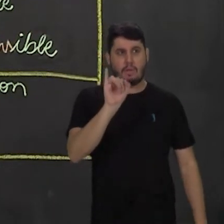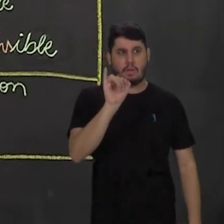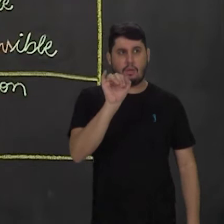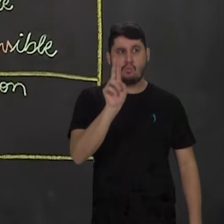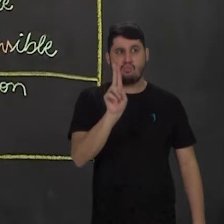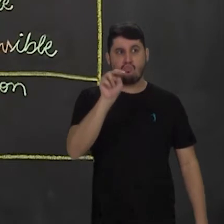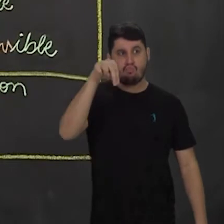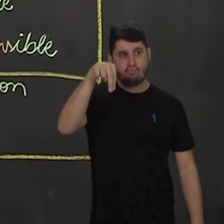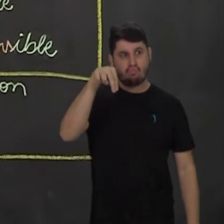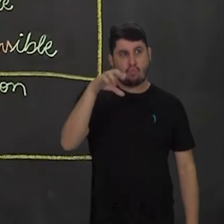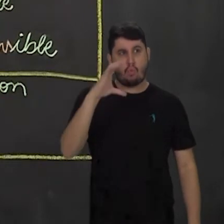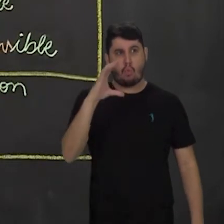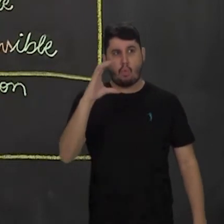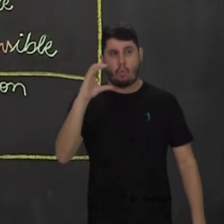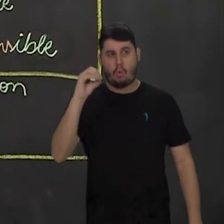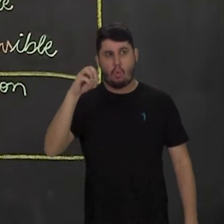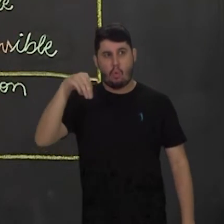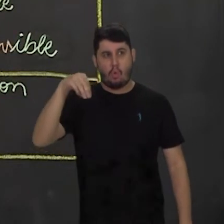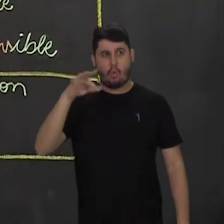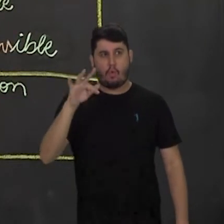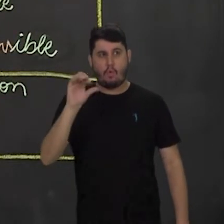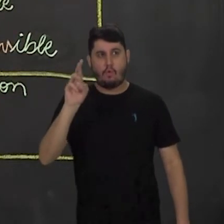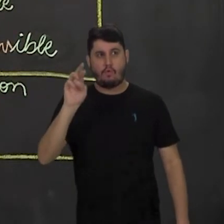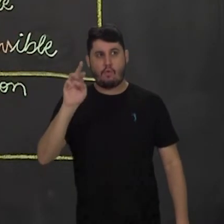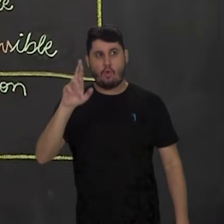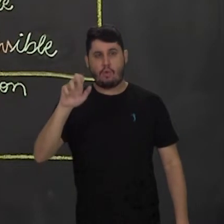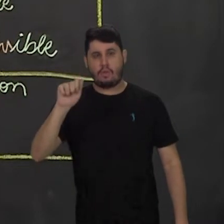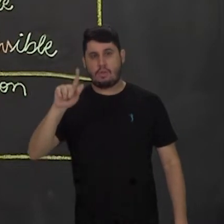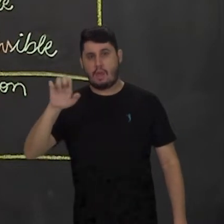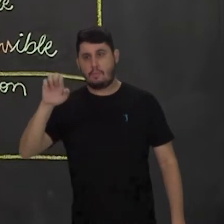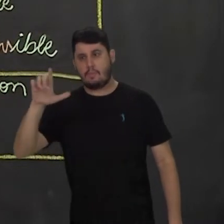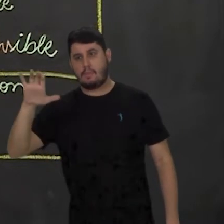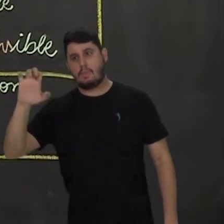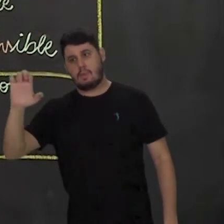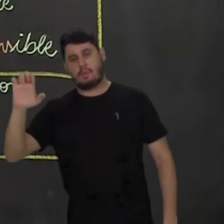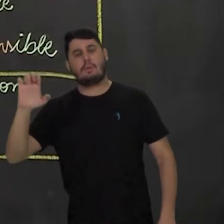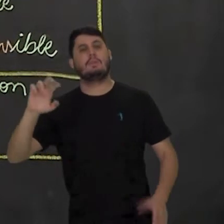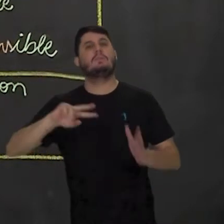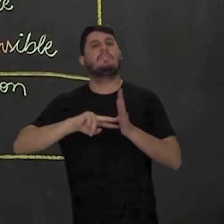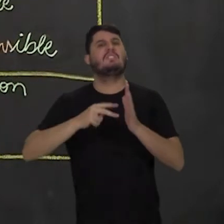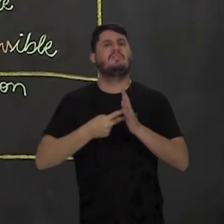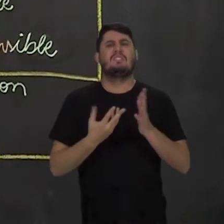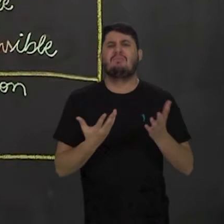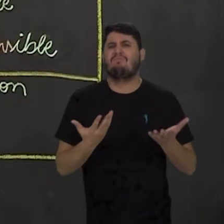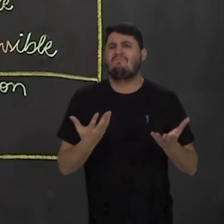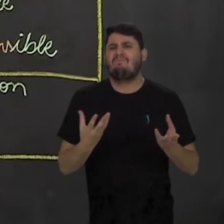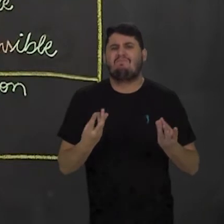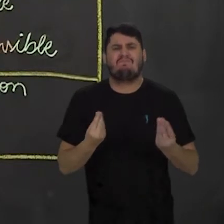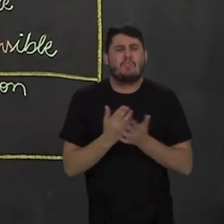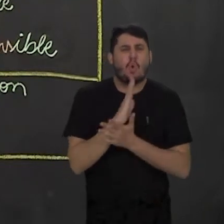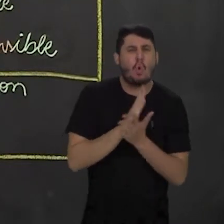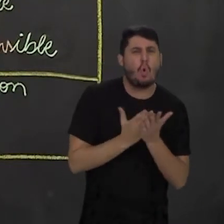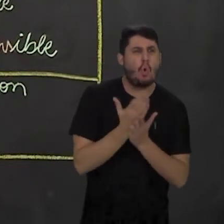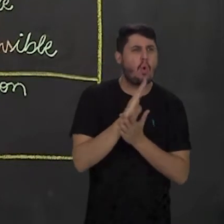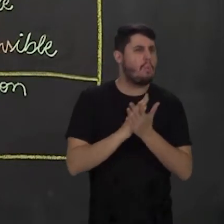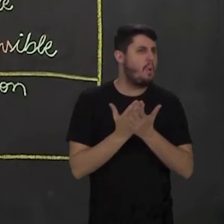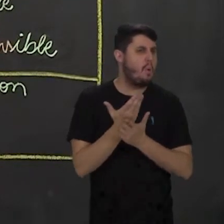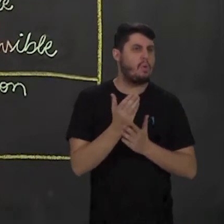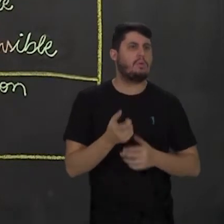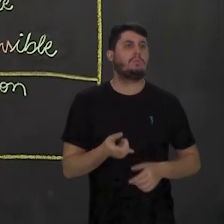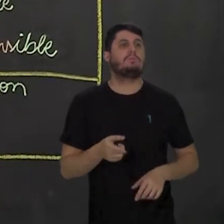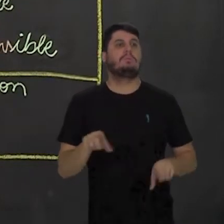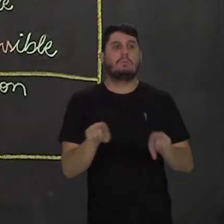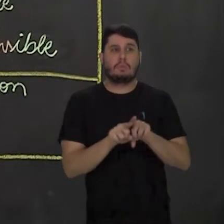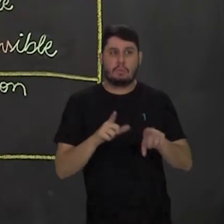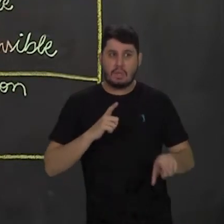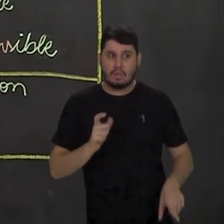comfortable, confortável, uncomfortable, desconfortável. Você tem o common, que é comum, e você